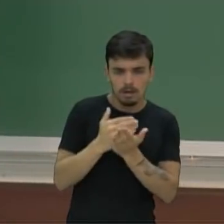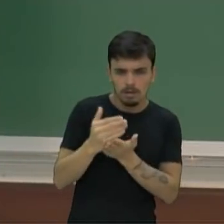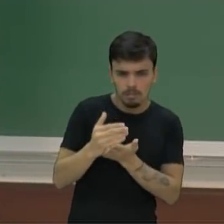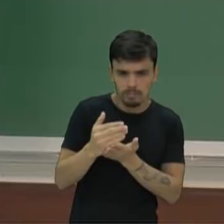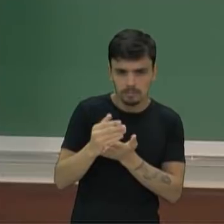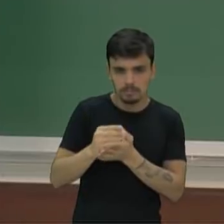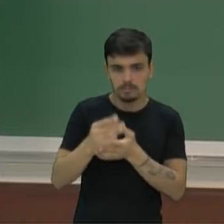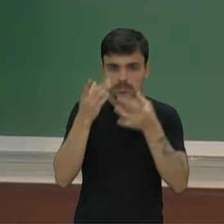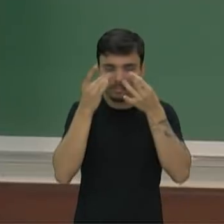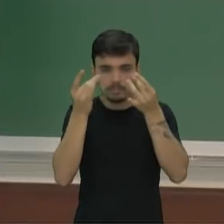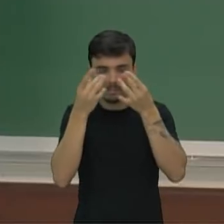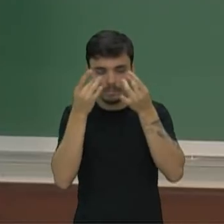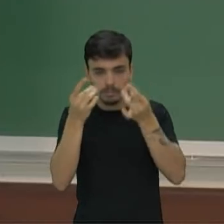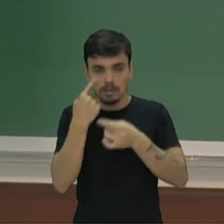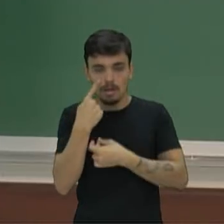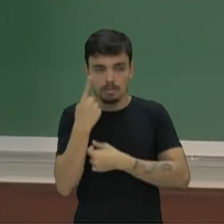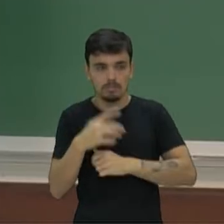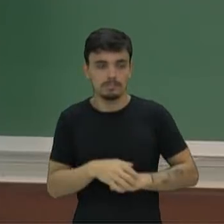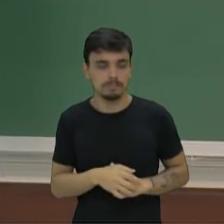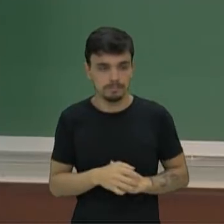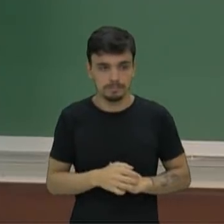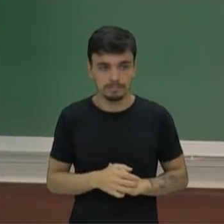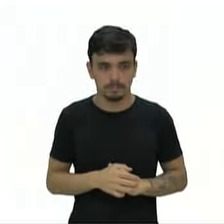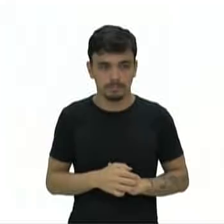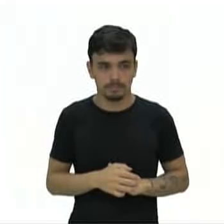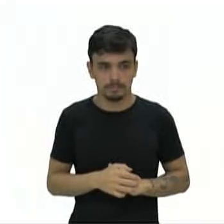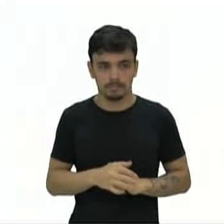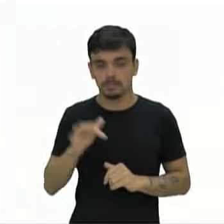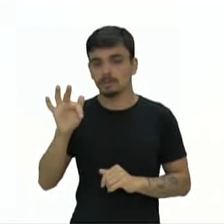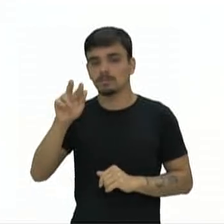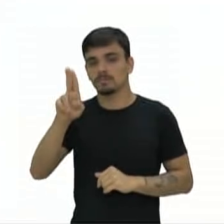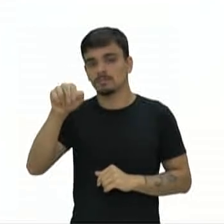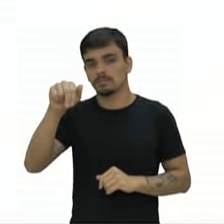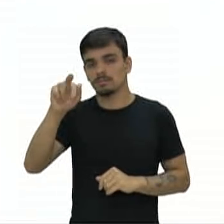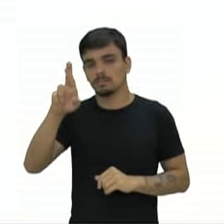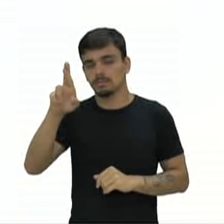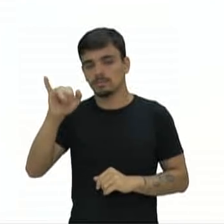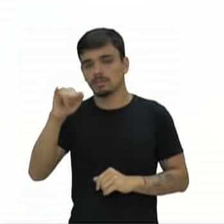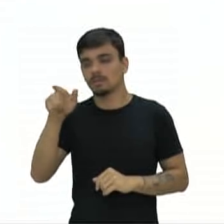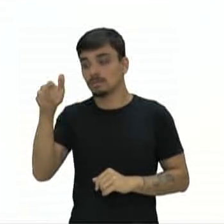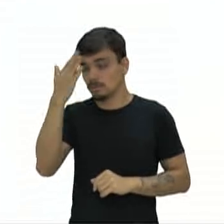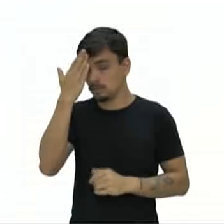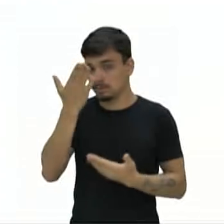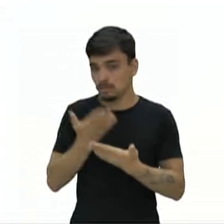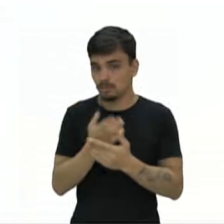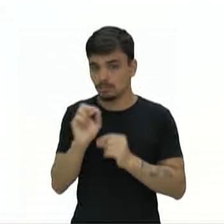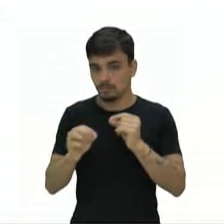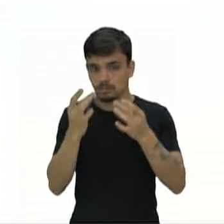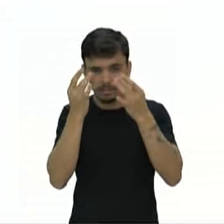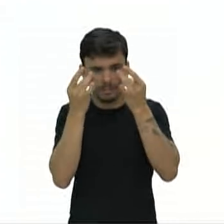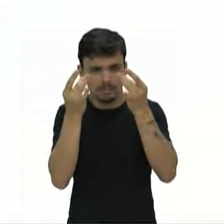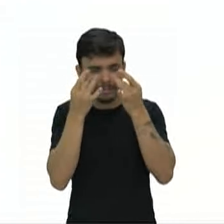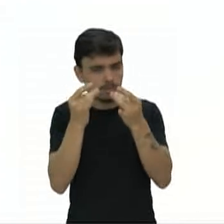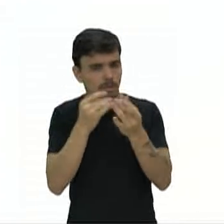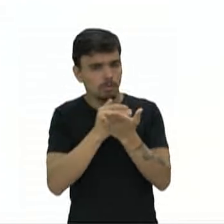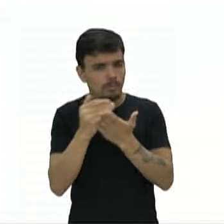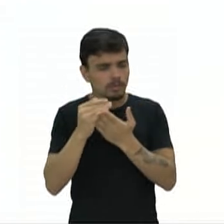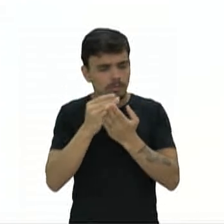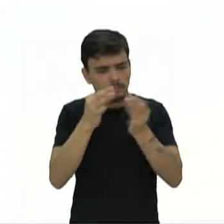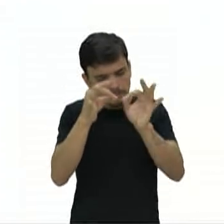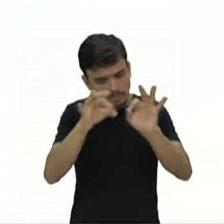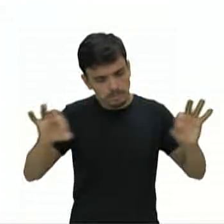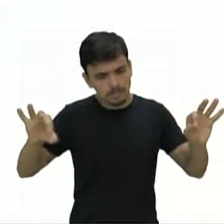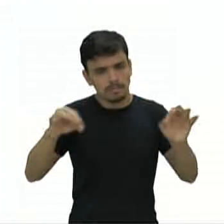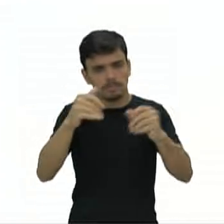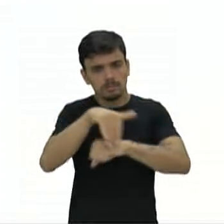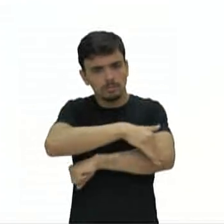Antiguidade. Segundo o professor Funari, eles acreditam que o teatro começou de uma forma simples, na rua, um grupo de